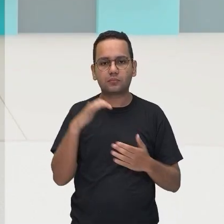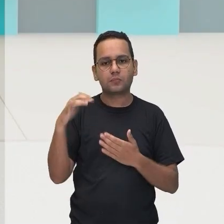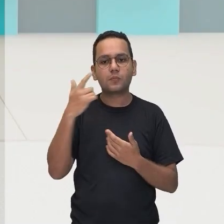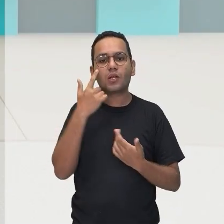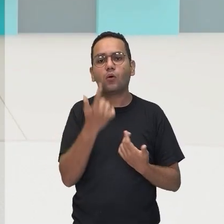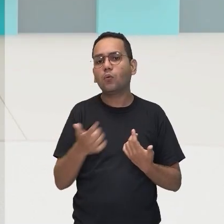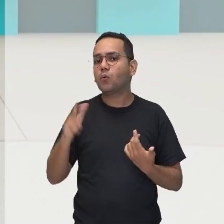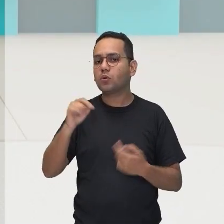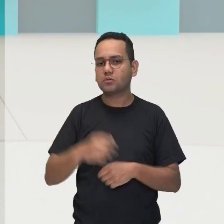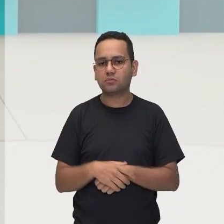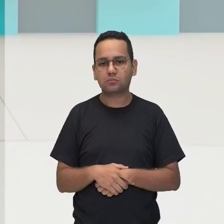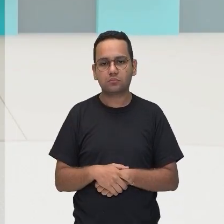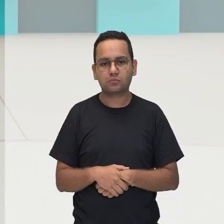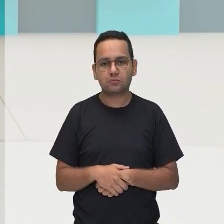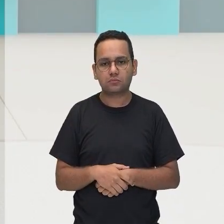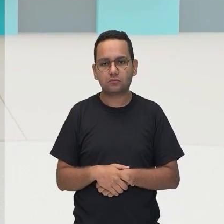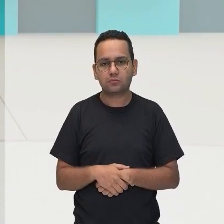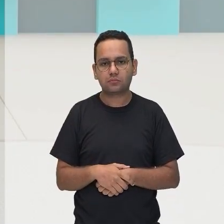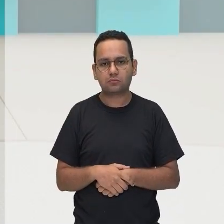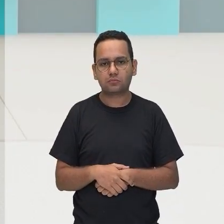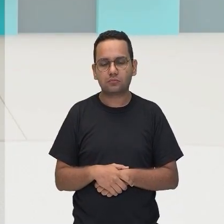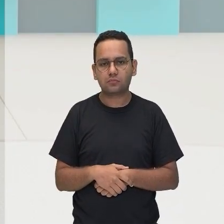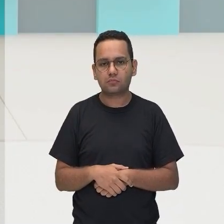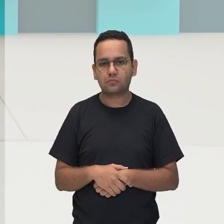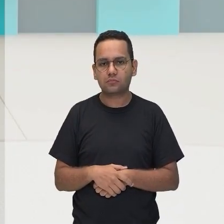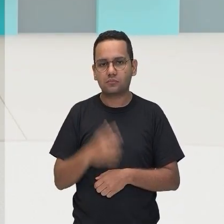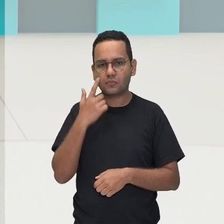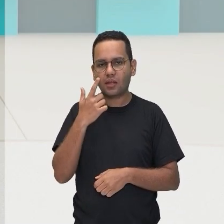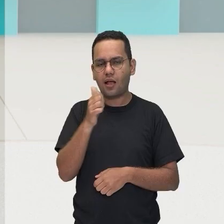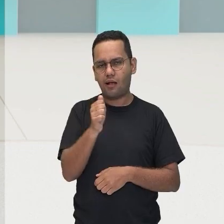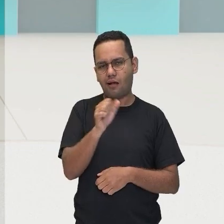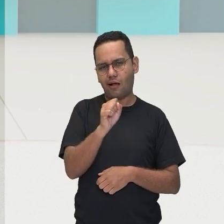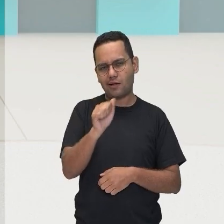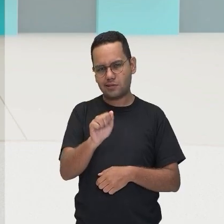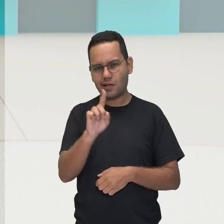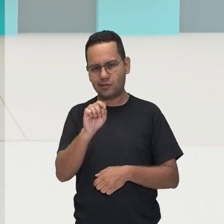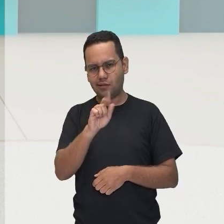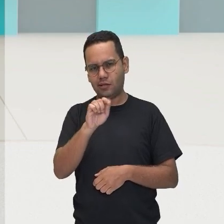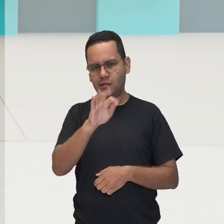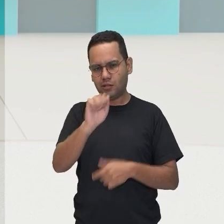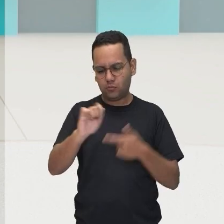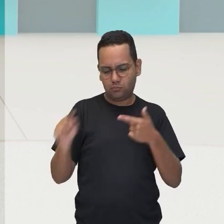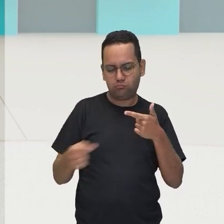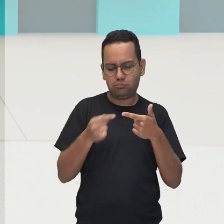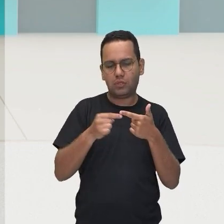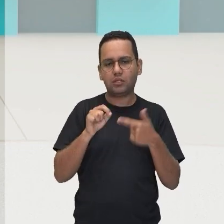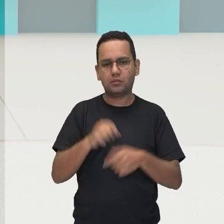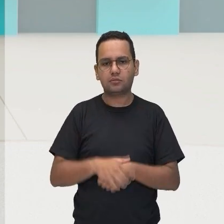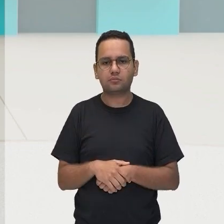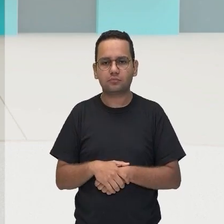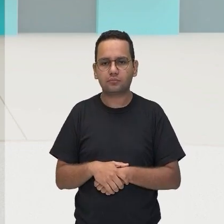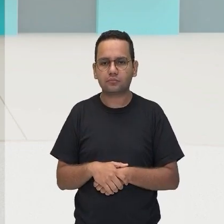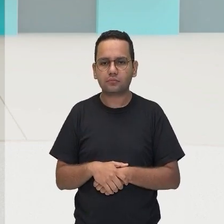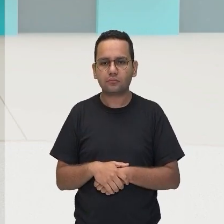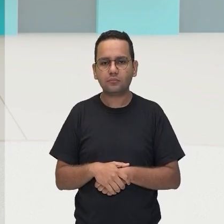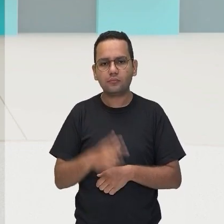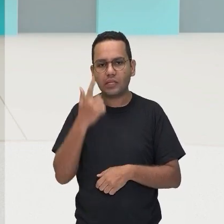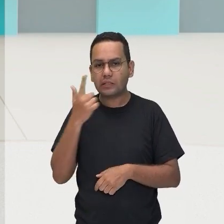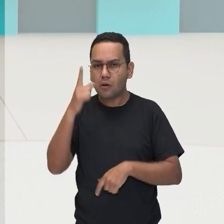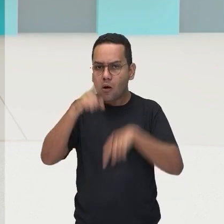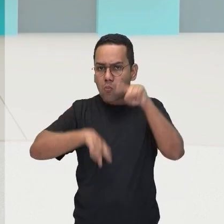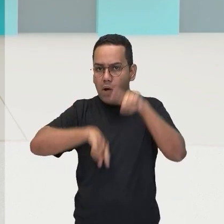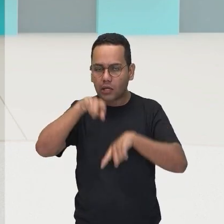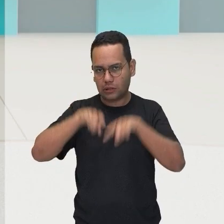ver aqui sobre a asa delta, que consiste nessa atividade de voo livre com o auxílio desse